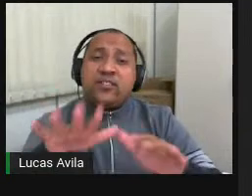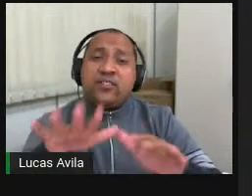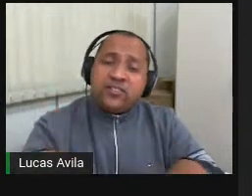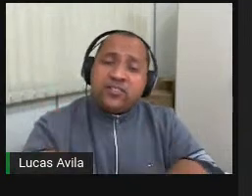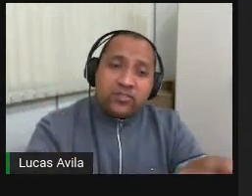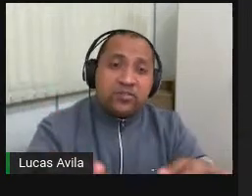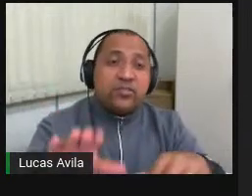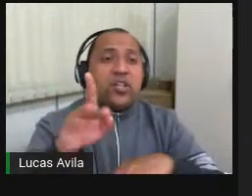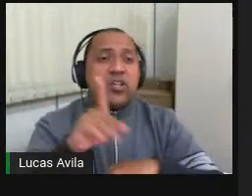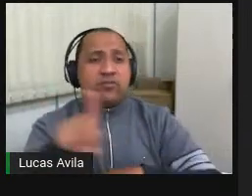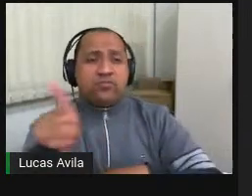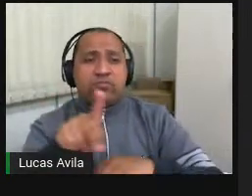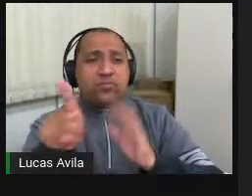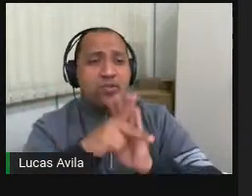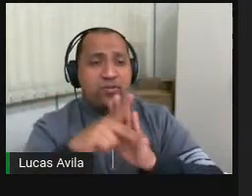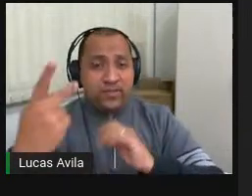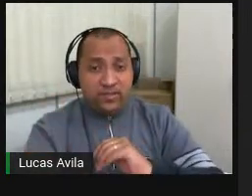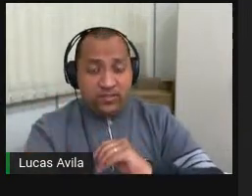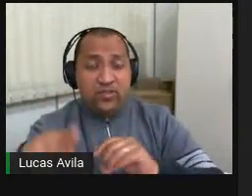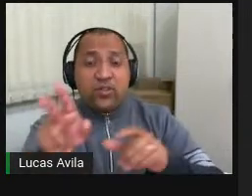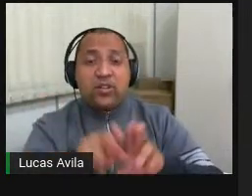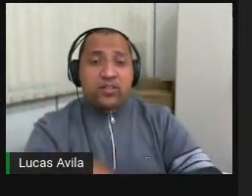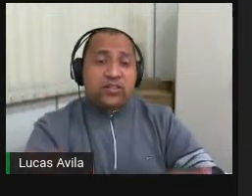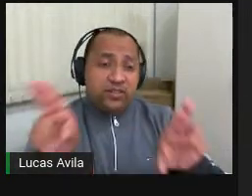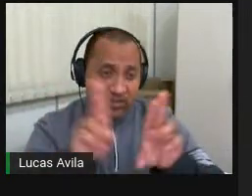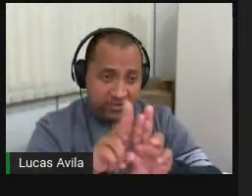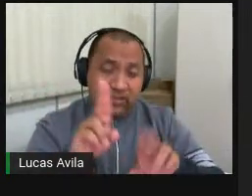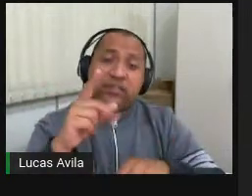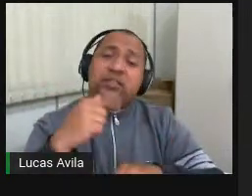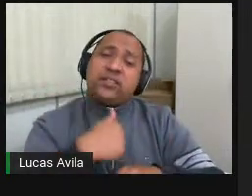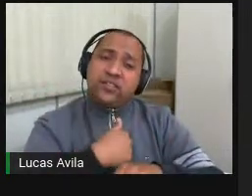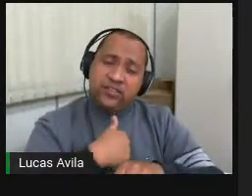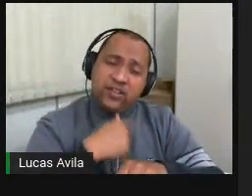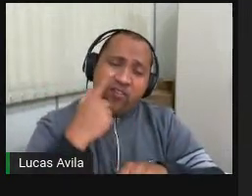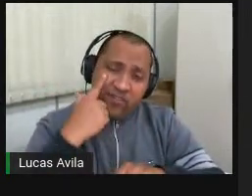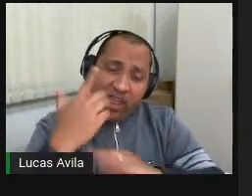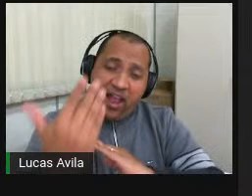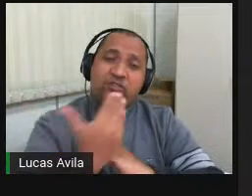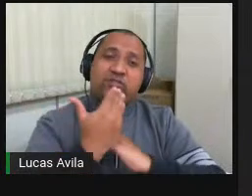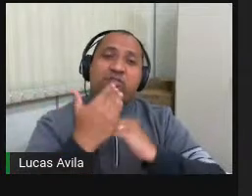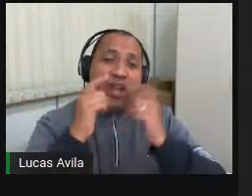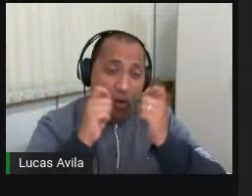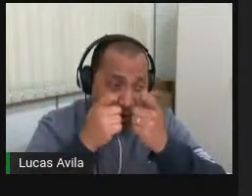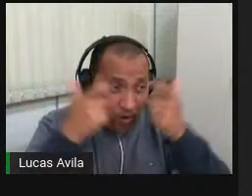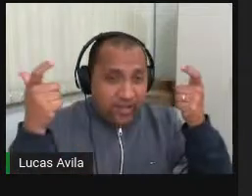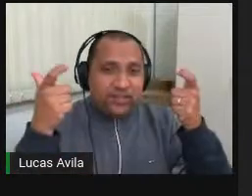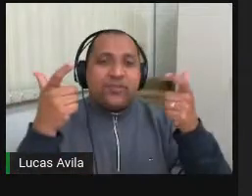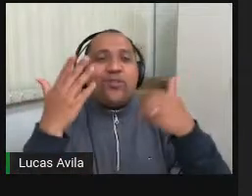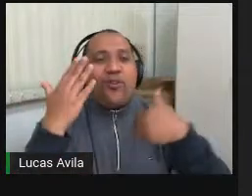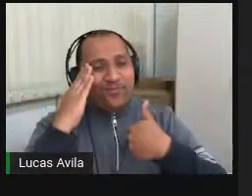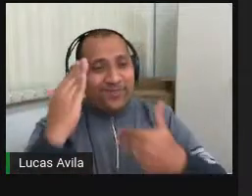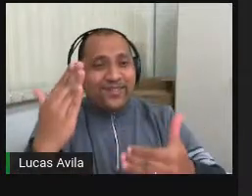docentes da universidade por transmitir os seus conhecimentos. Muito obrigada.